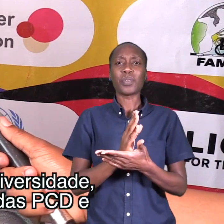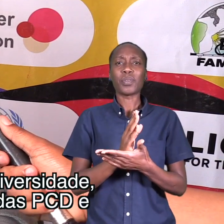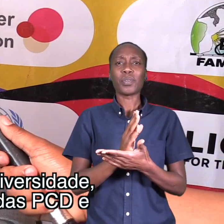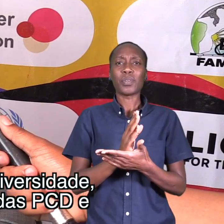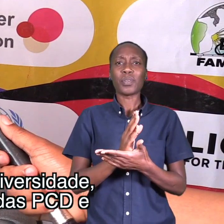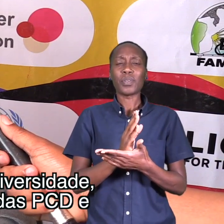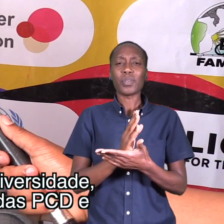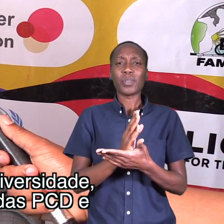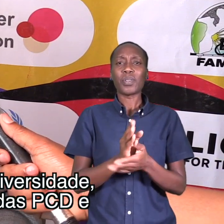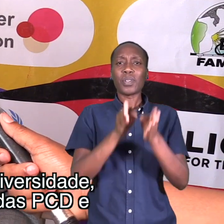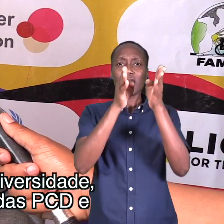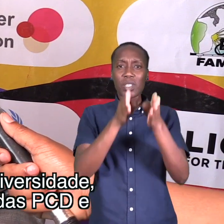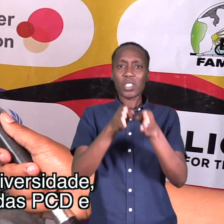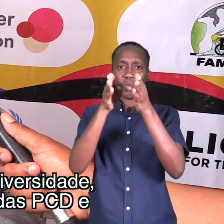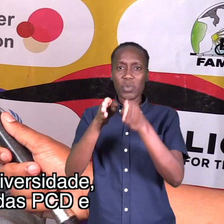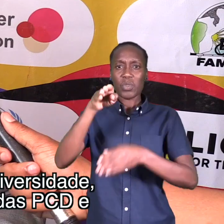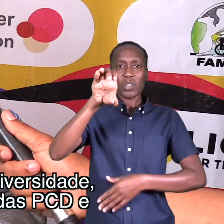de direitos